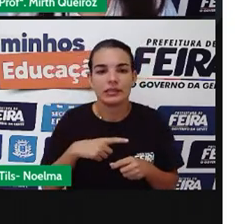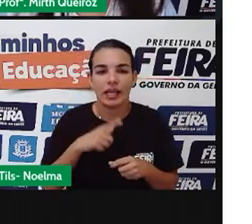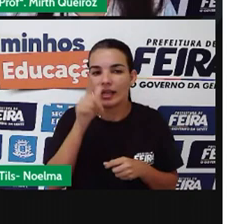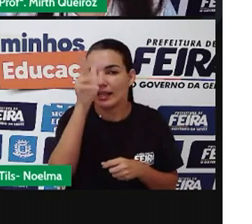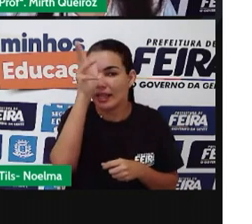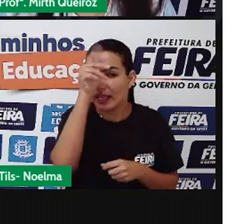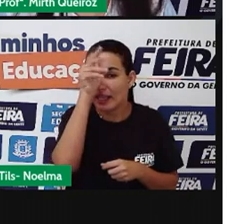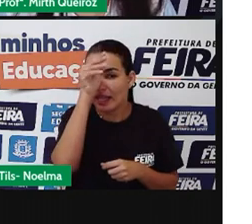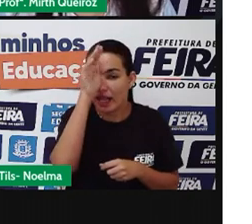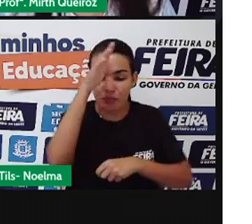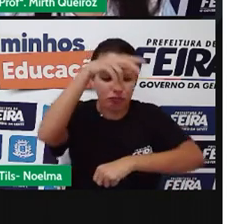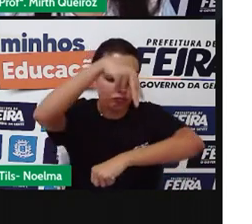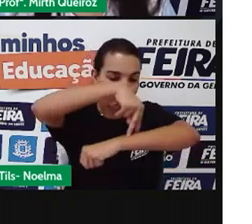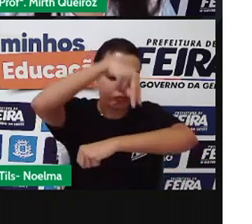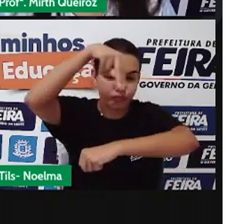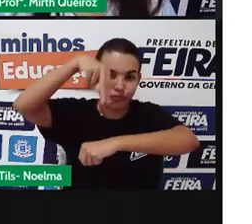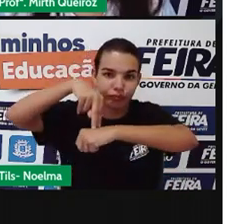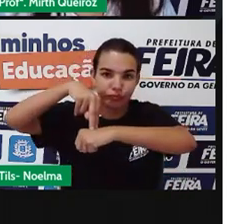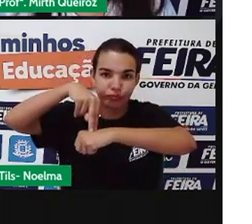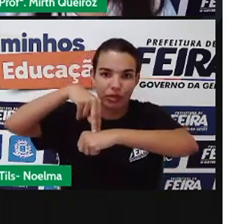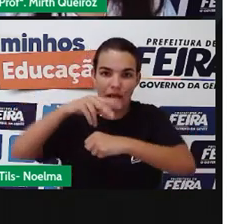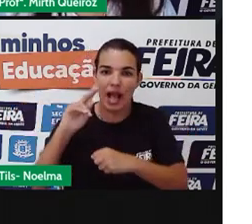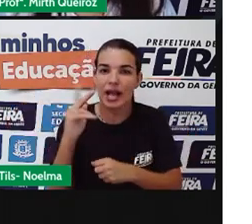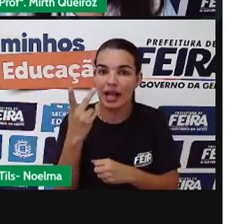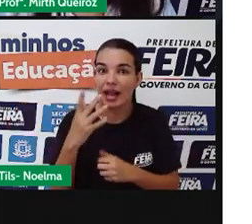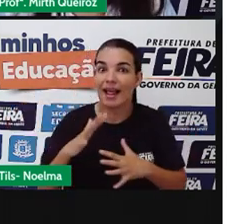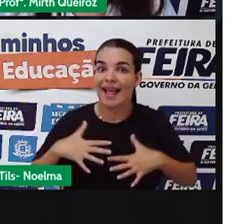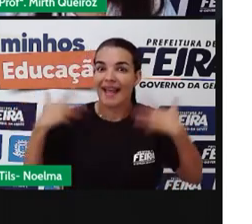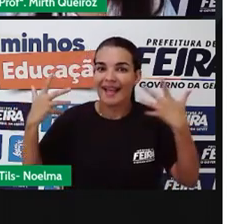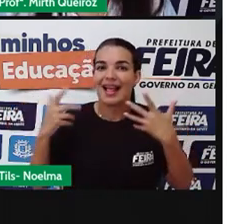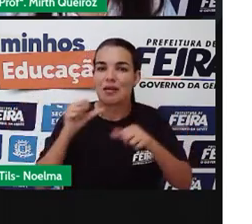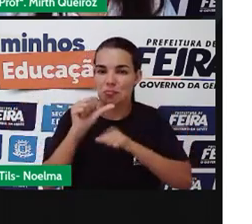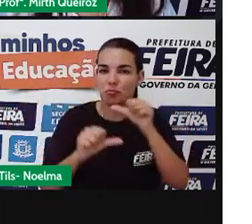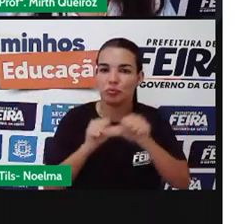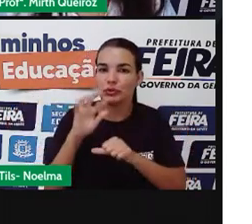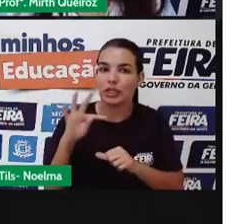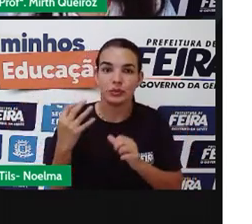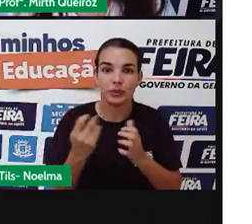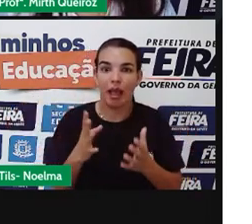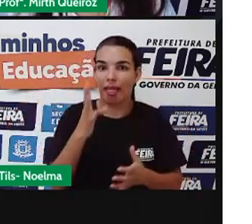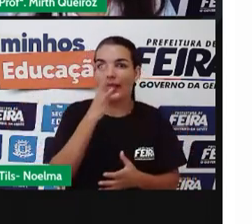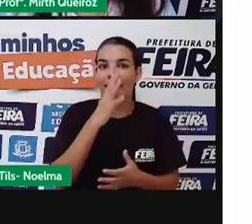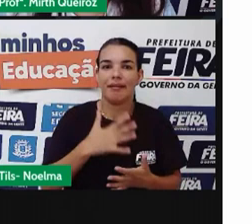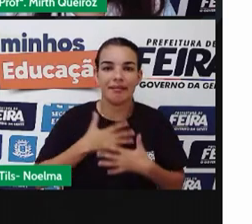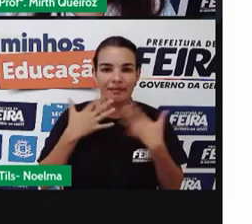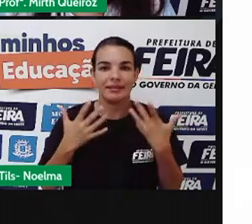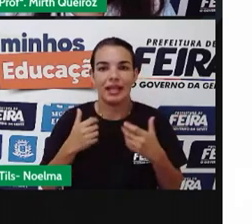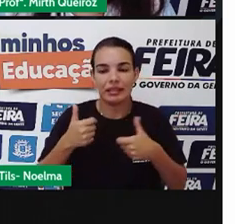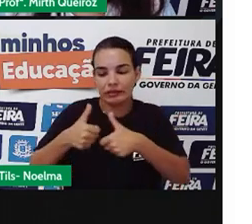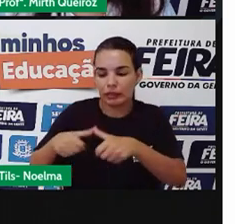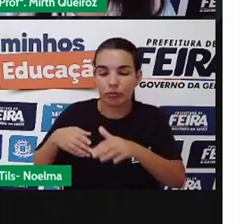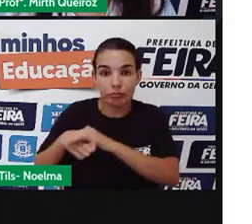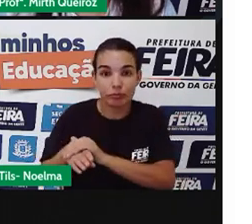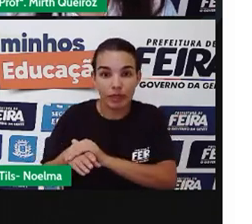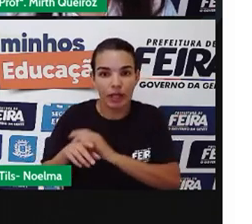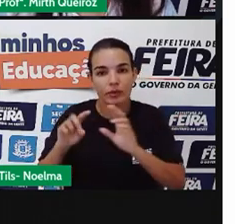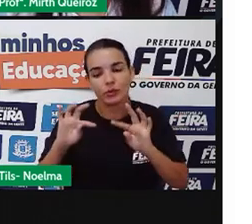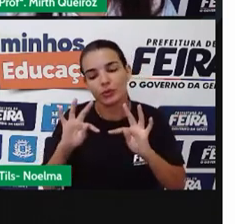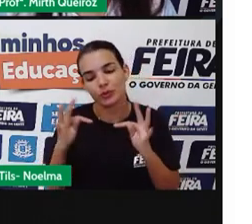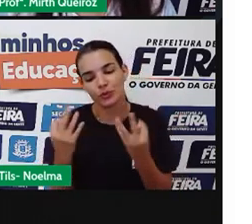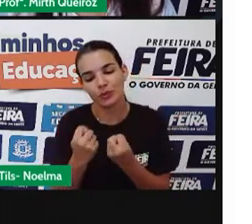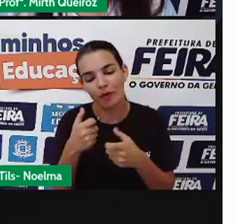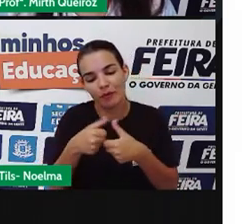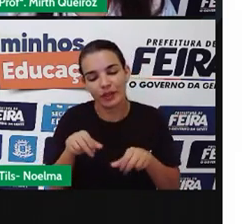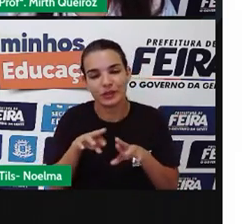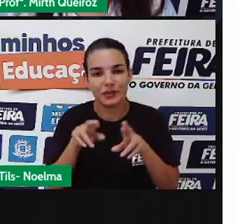coleiro, pousa no galho ligeiro. H é letra incrível. Muda tudo de repente. Onde ele se intromete, tudo